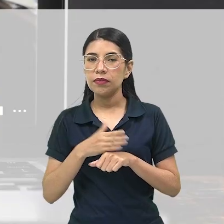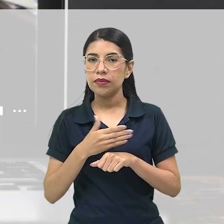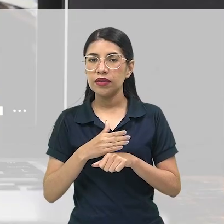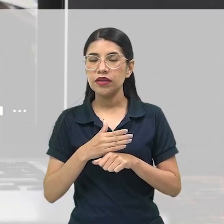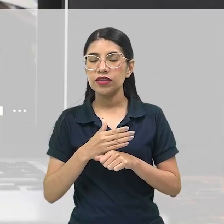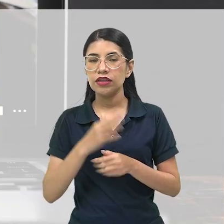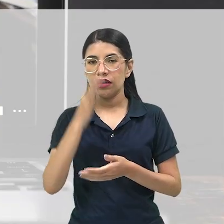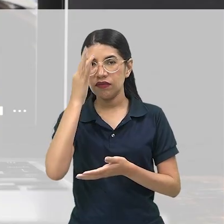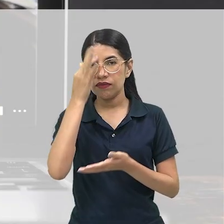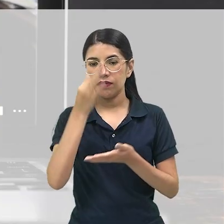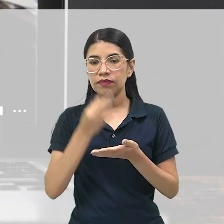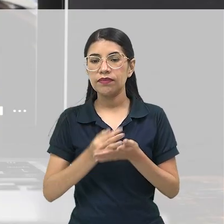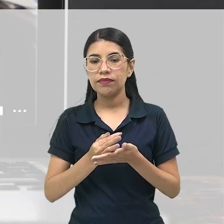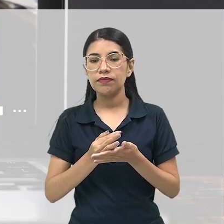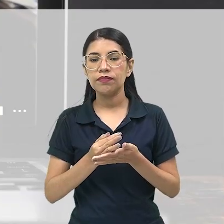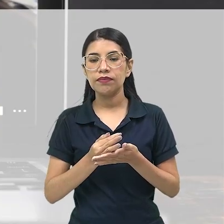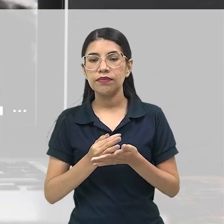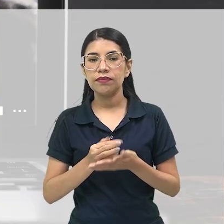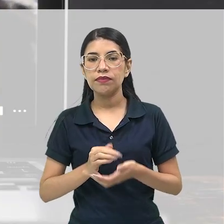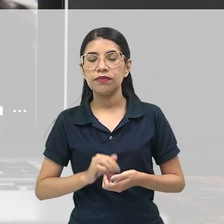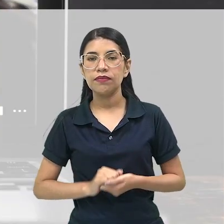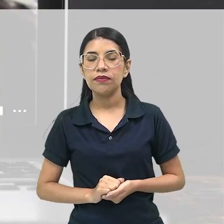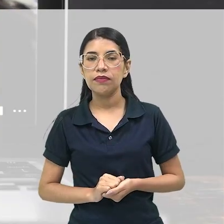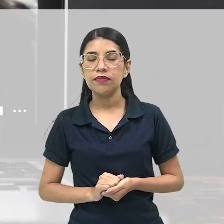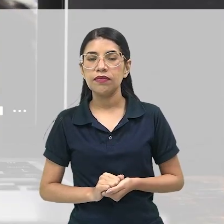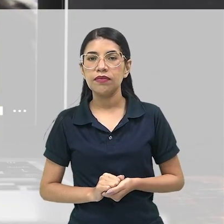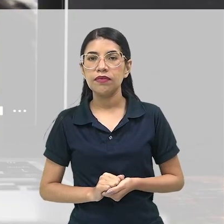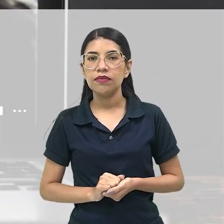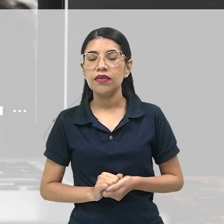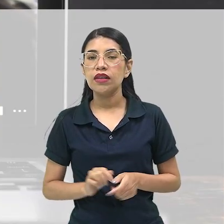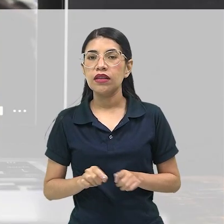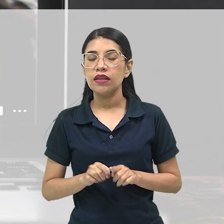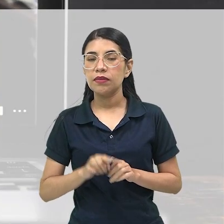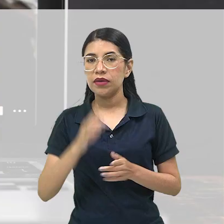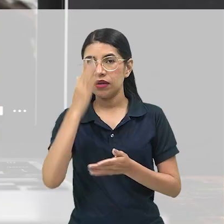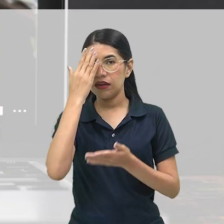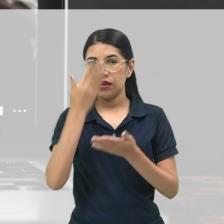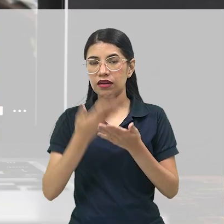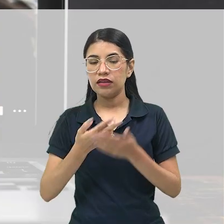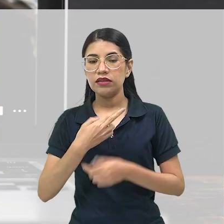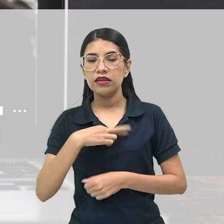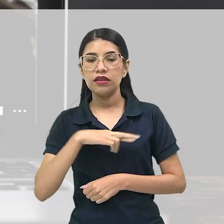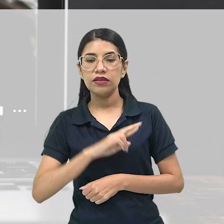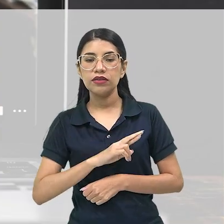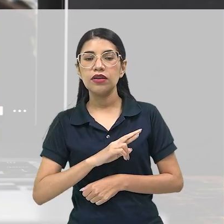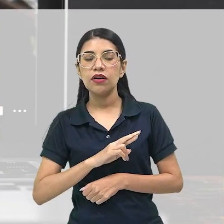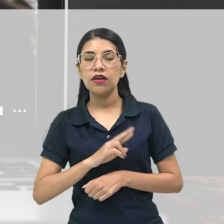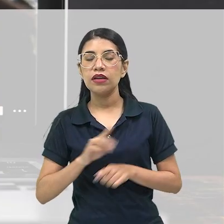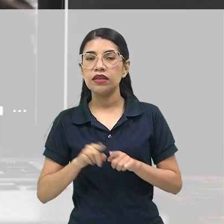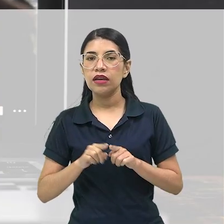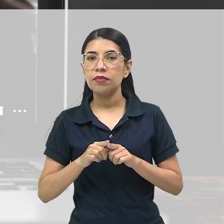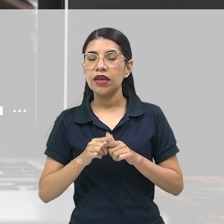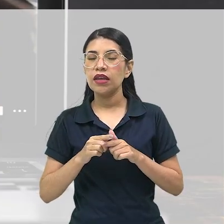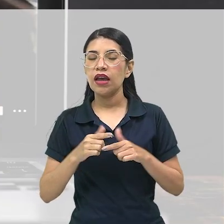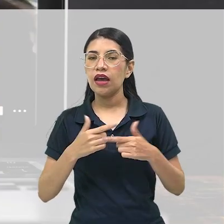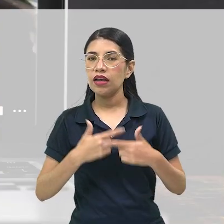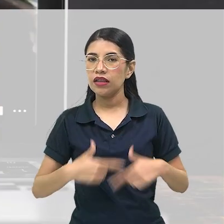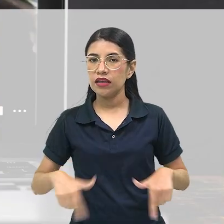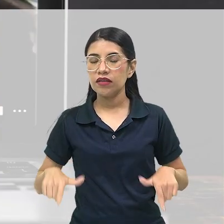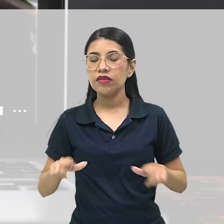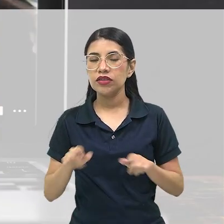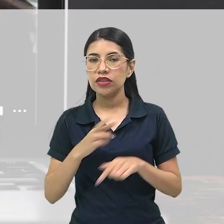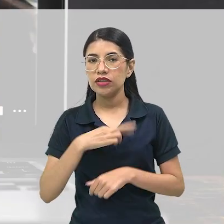uma fé, de uma crença, mas também não só as crenças religiosas, as crenças laicas também são